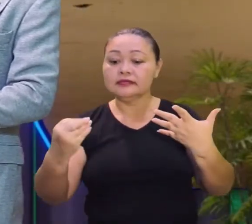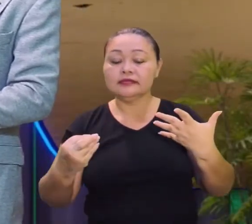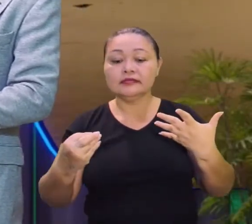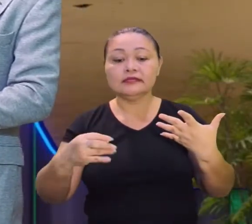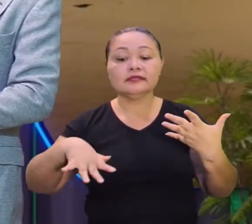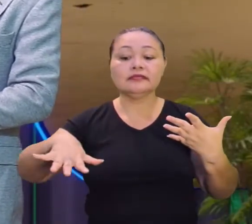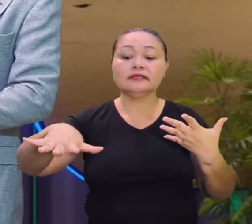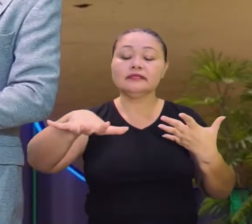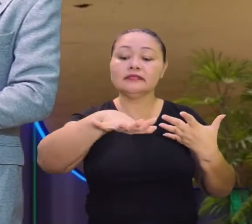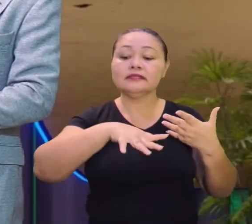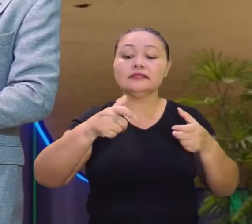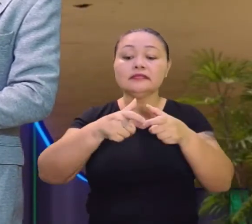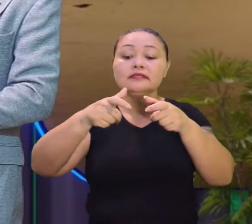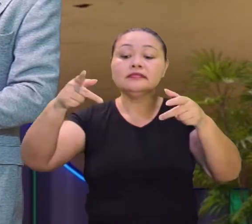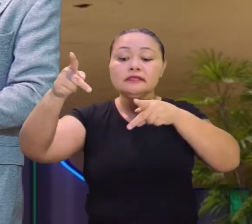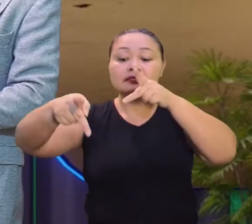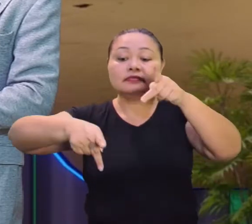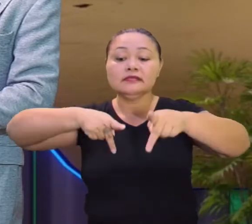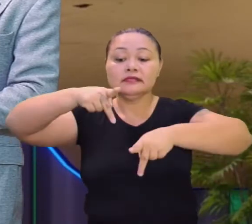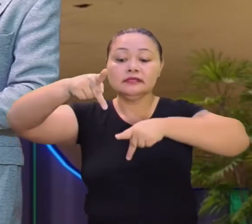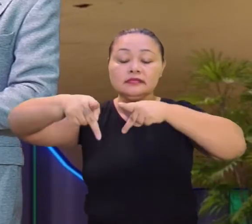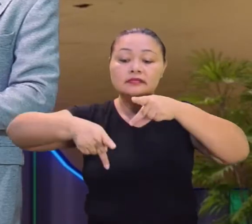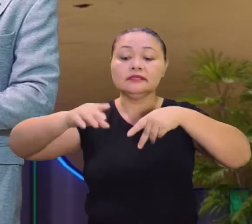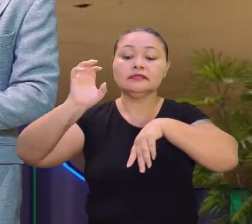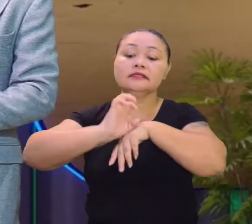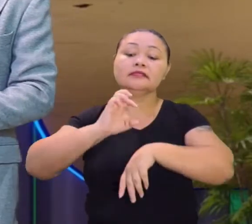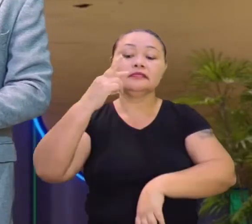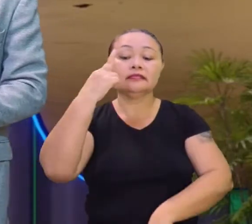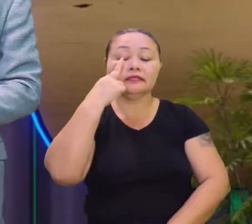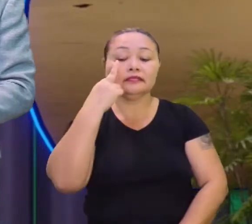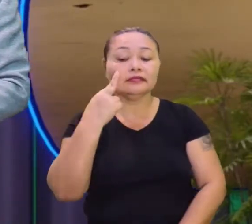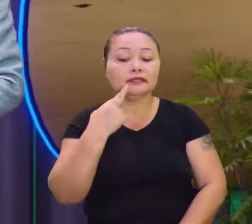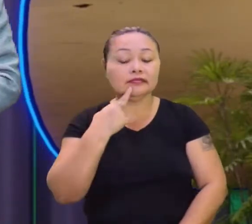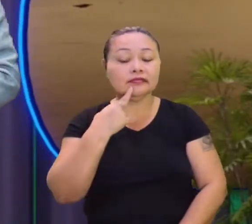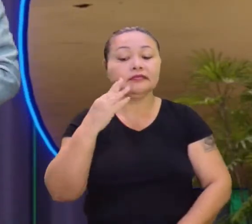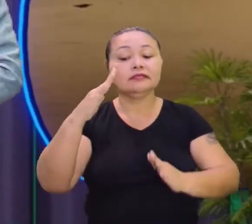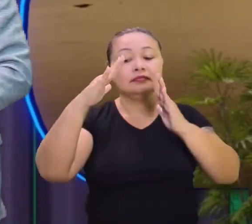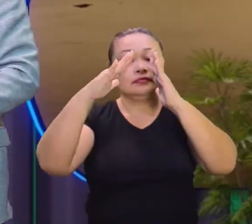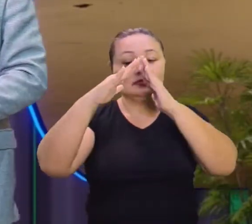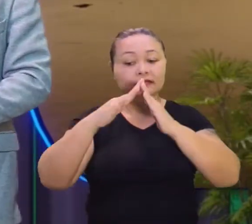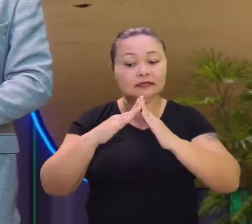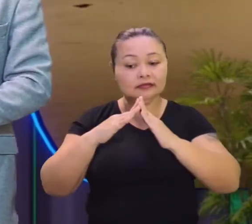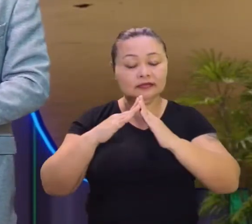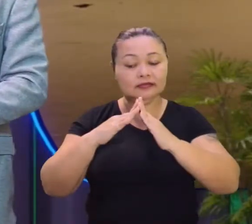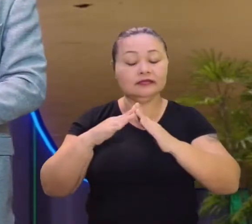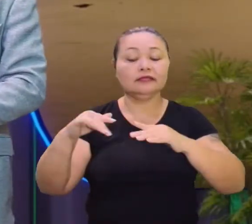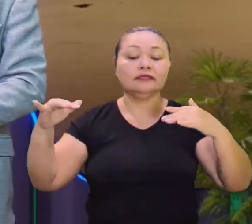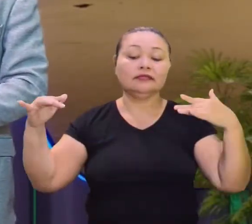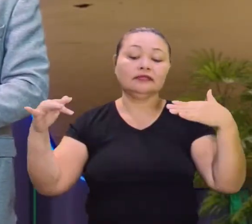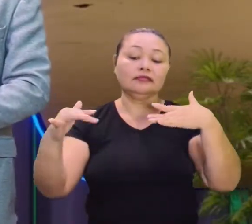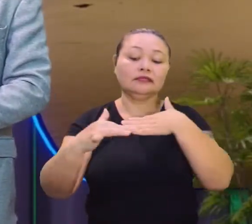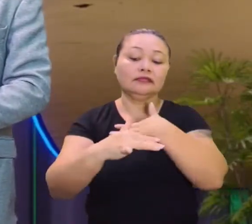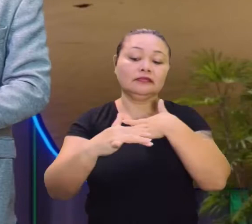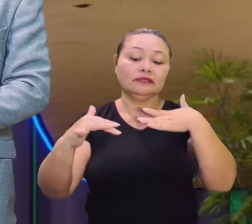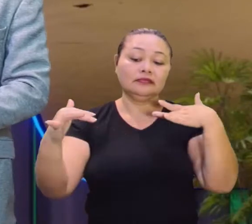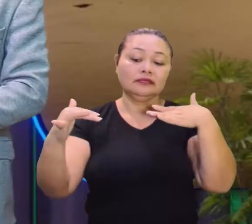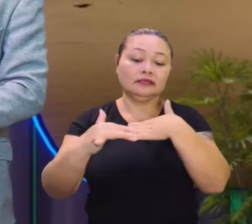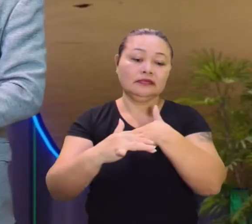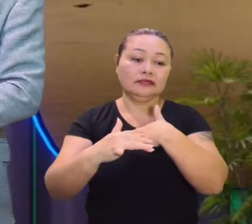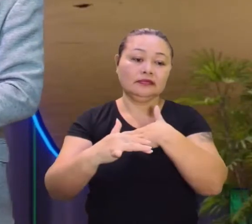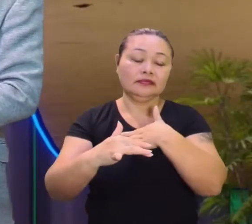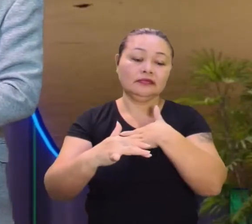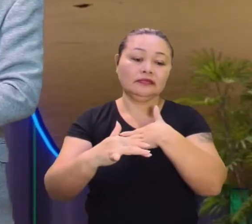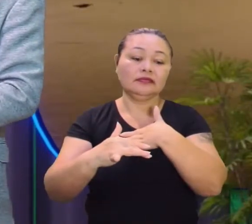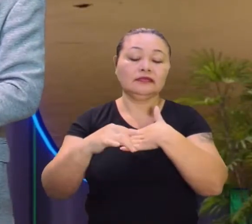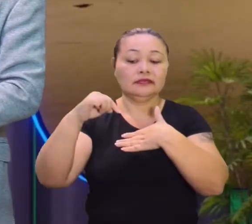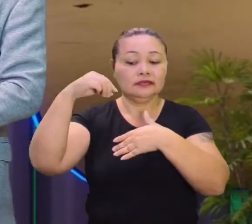tudo. Maior parte da população do estado de Rondônia mora na área urbana. Se eu estou falando área